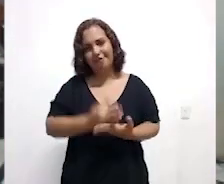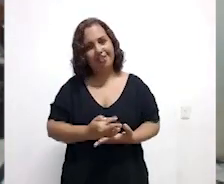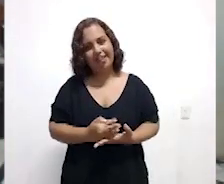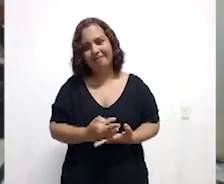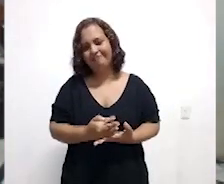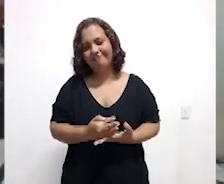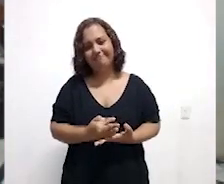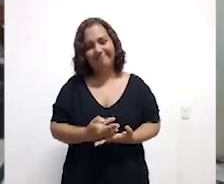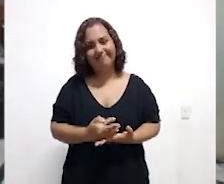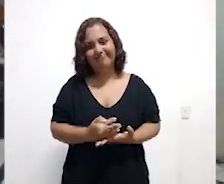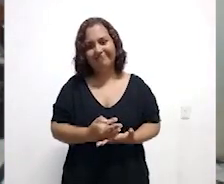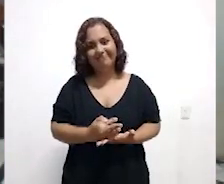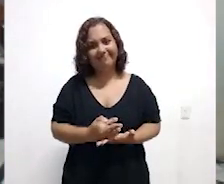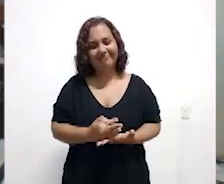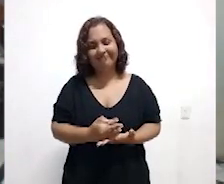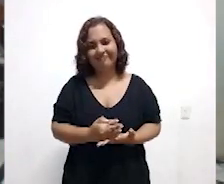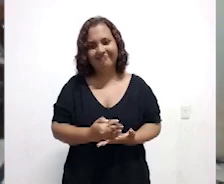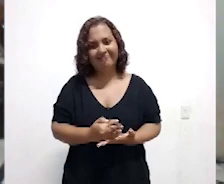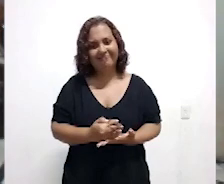para nós,